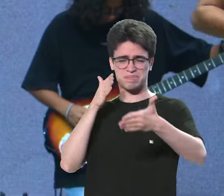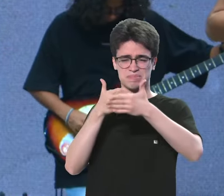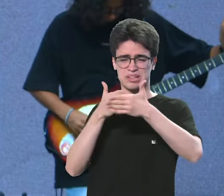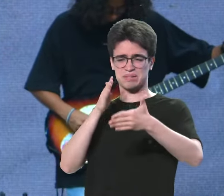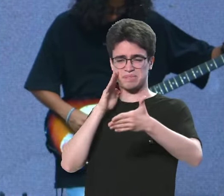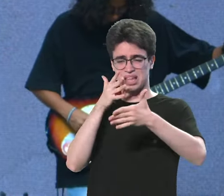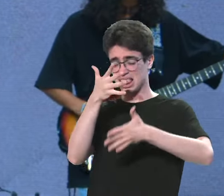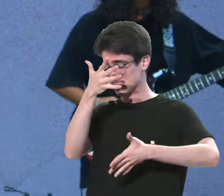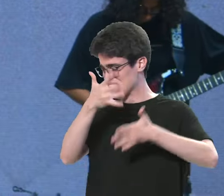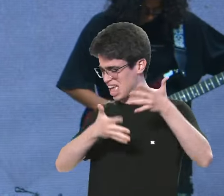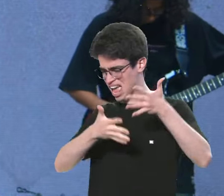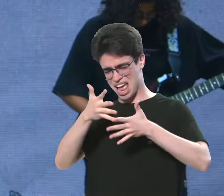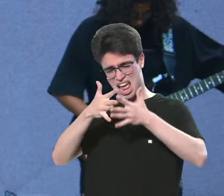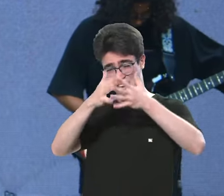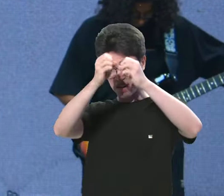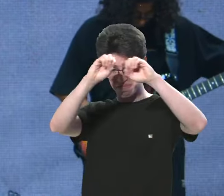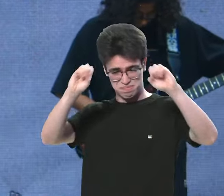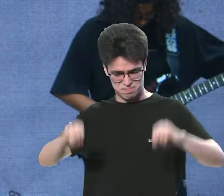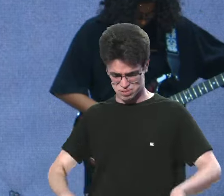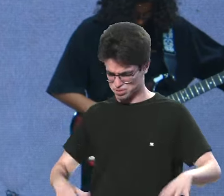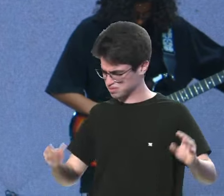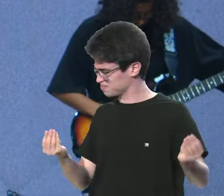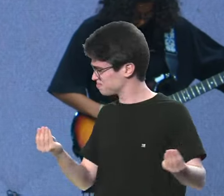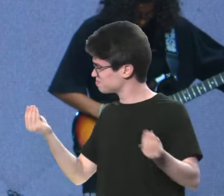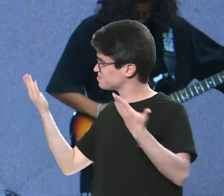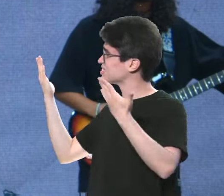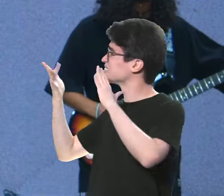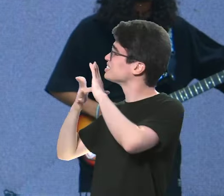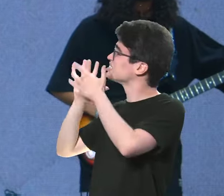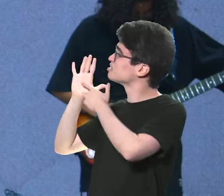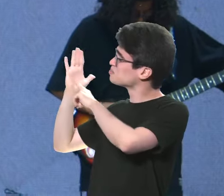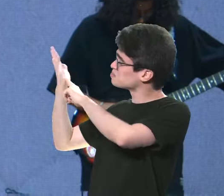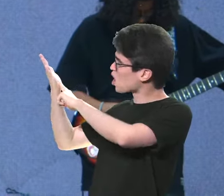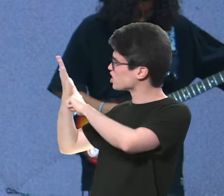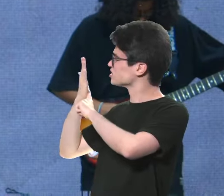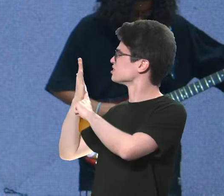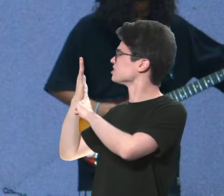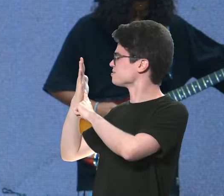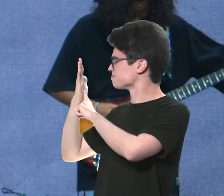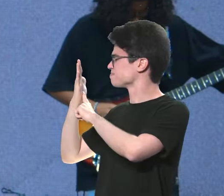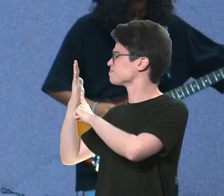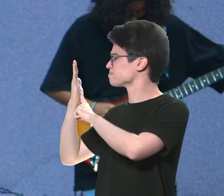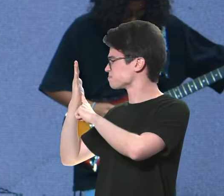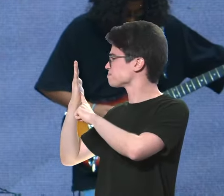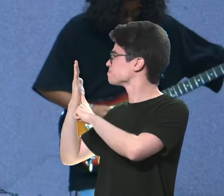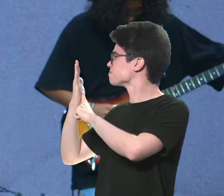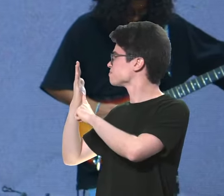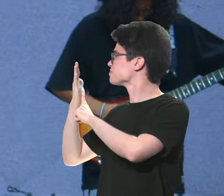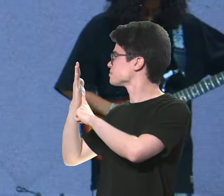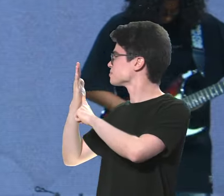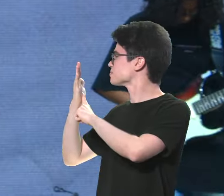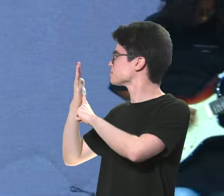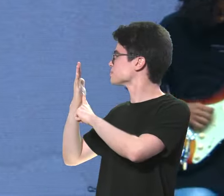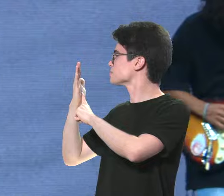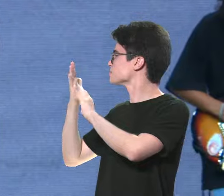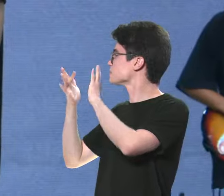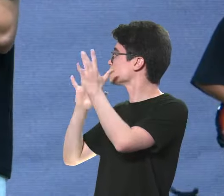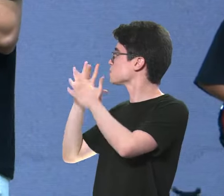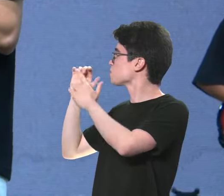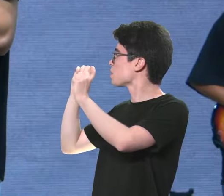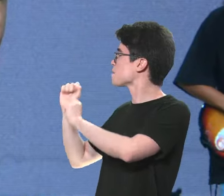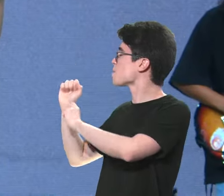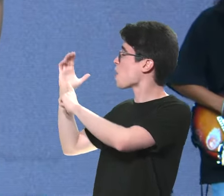de vivenciar o que o Senhor tem separado pra gente nos dá